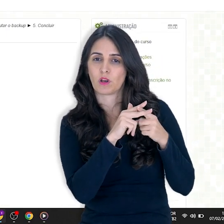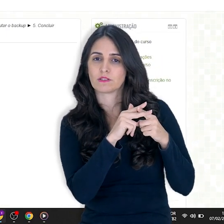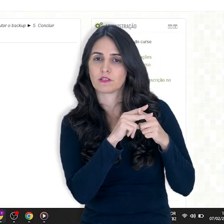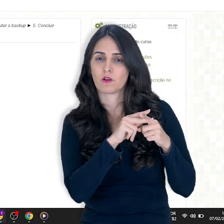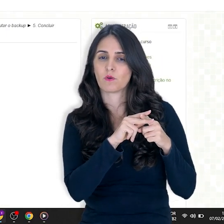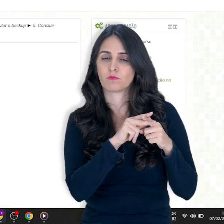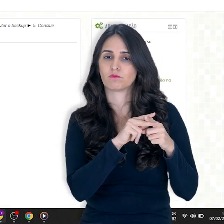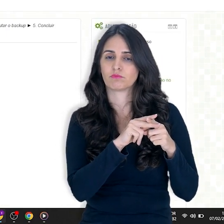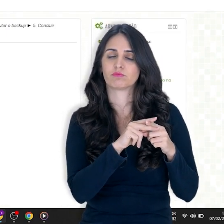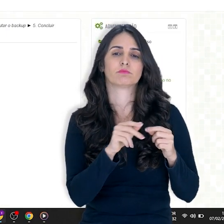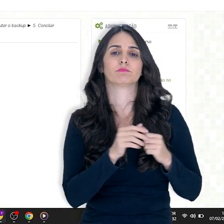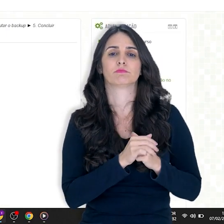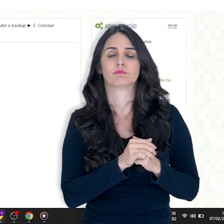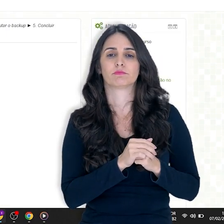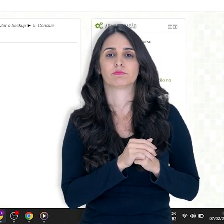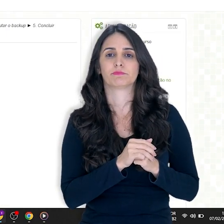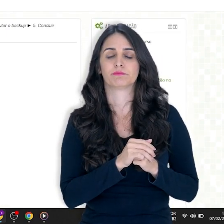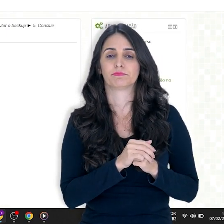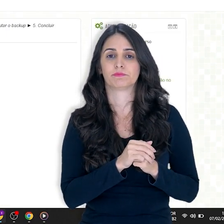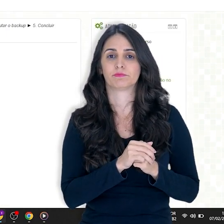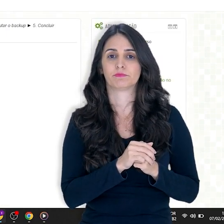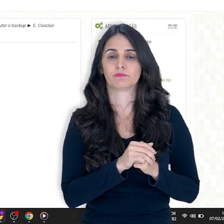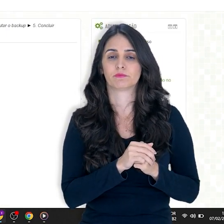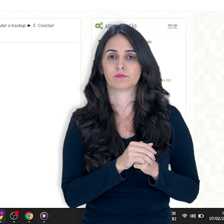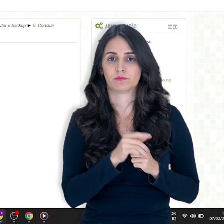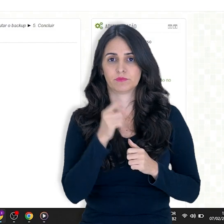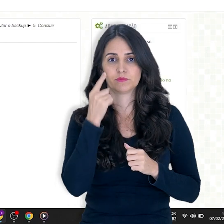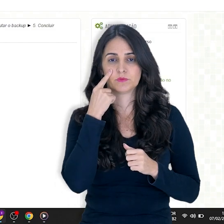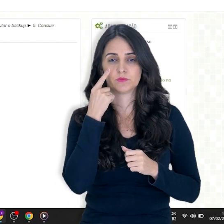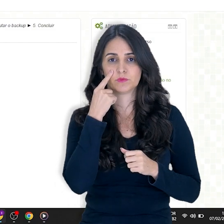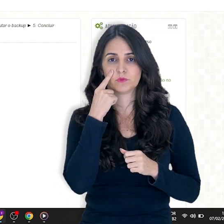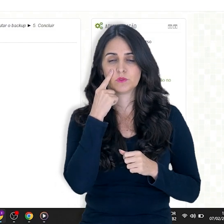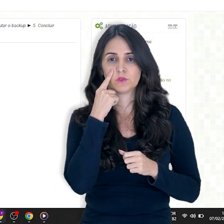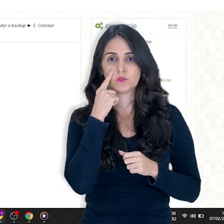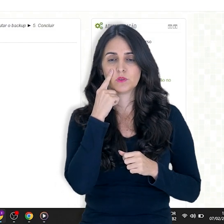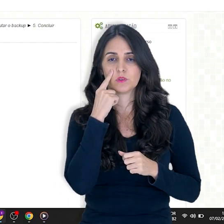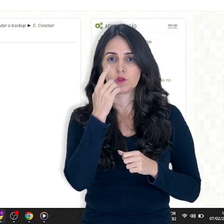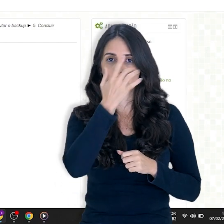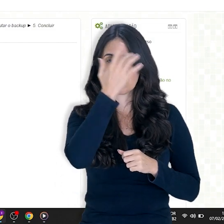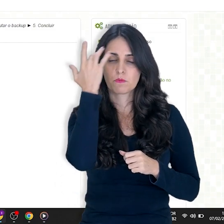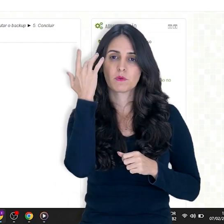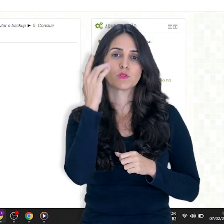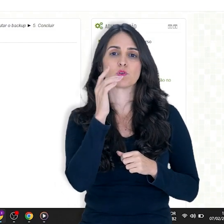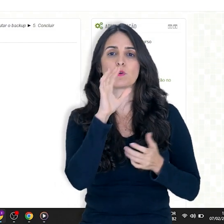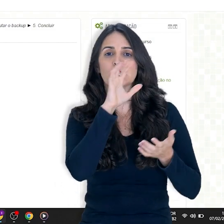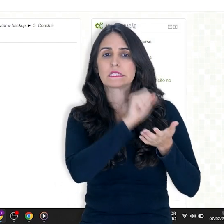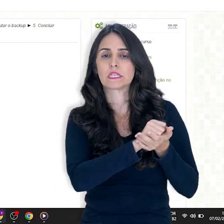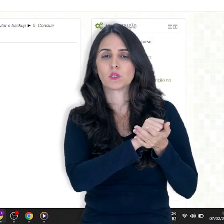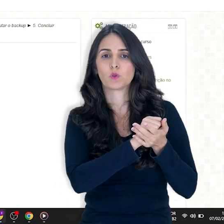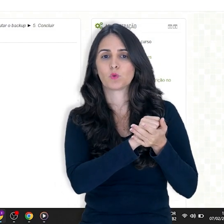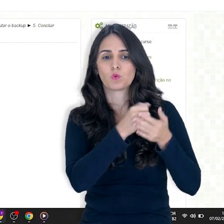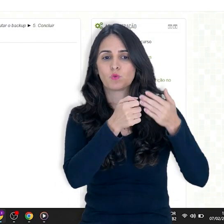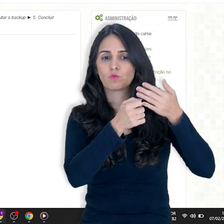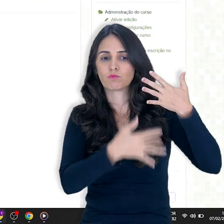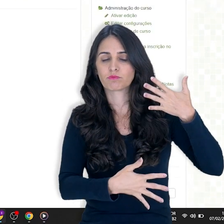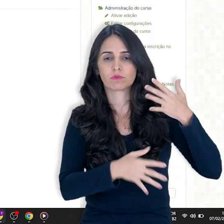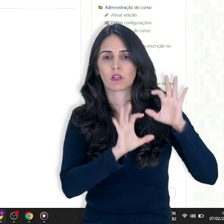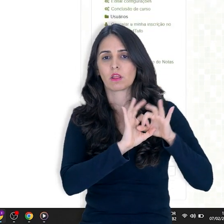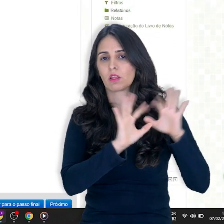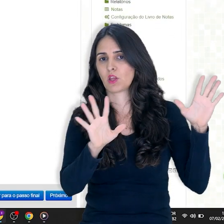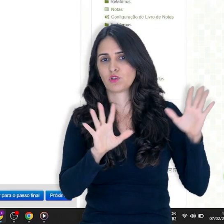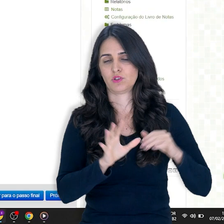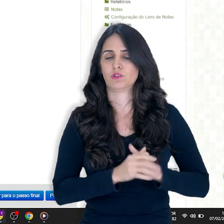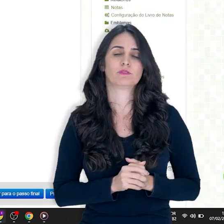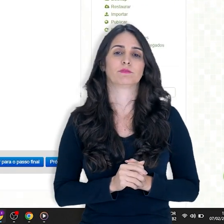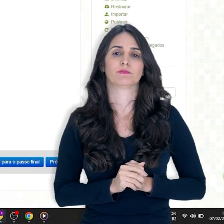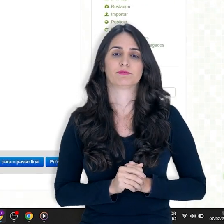de configurações do backup, você pode só desmarcar o incluir os usuários inscritos e todo o resto você